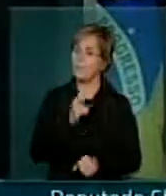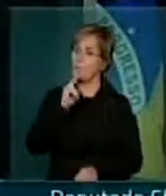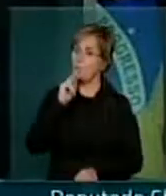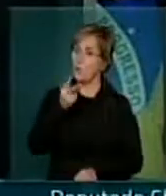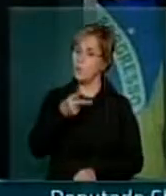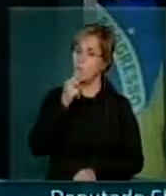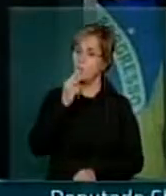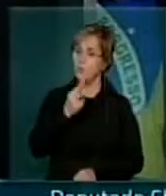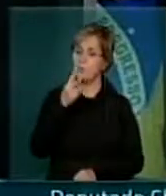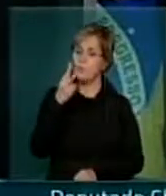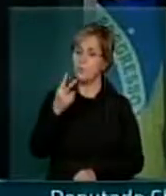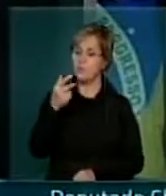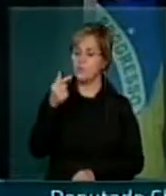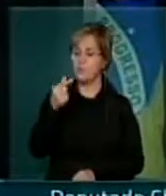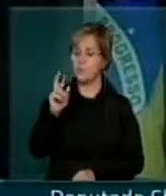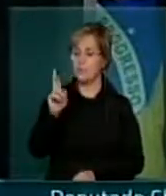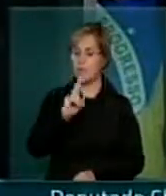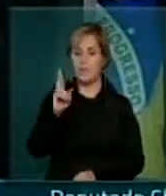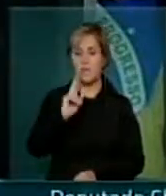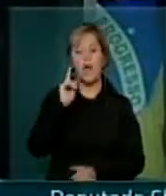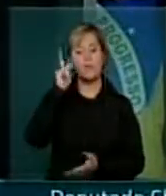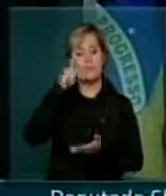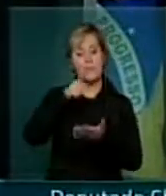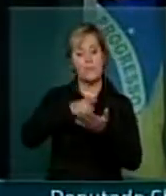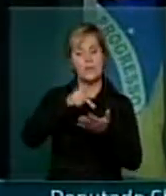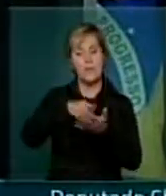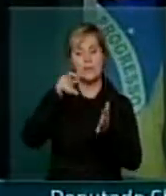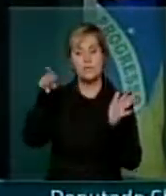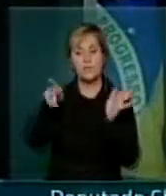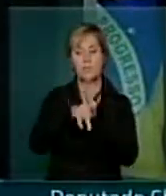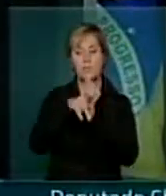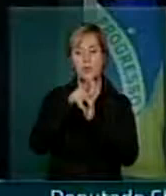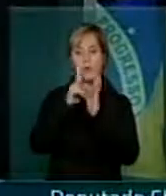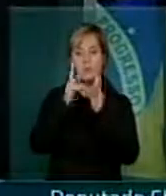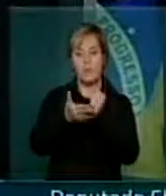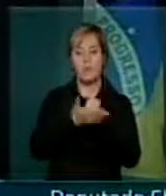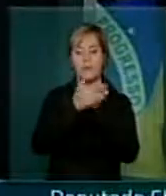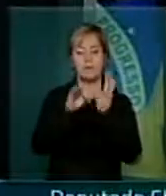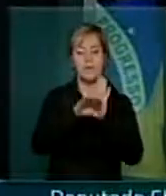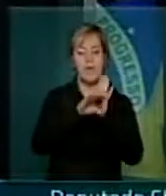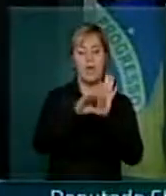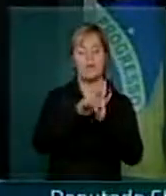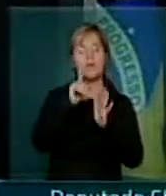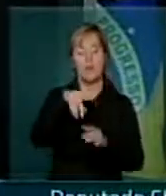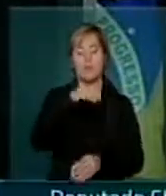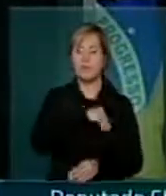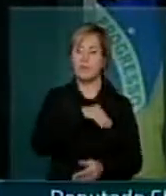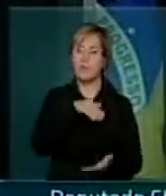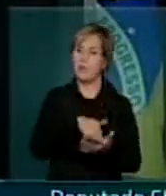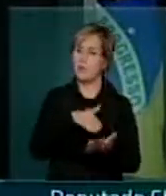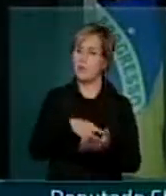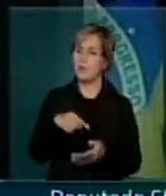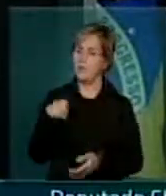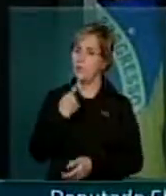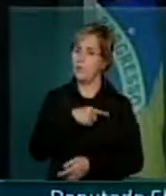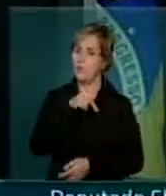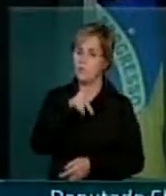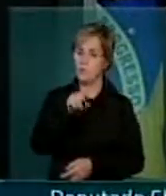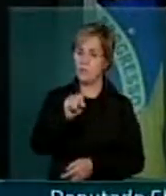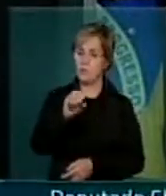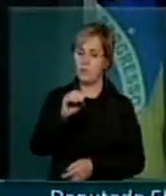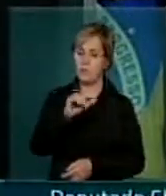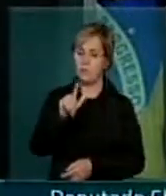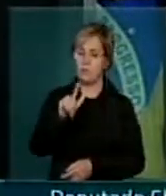2.227 comporiam o salário mínimo previsto pela Constituição. Nós do PSOL, moderadamente,